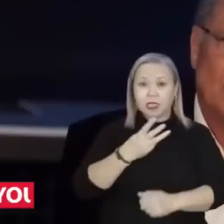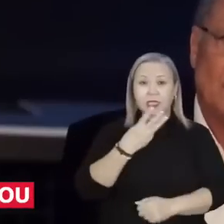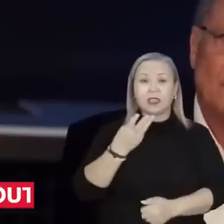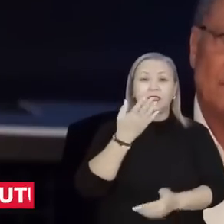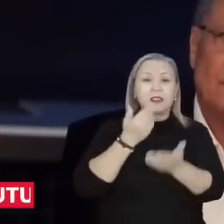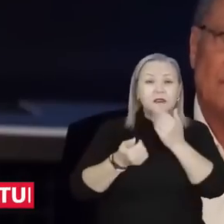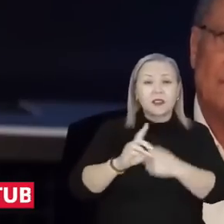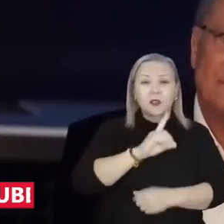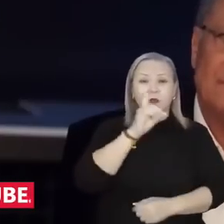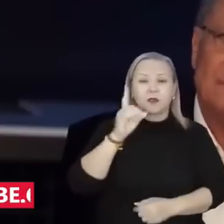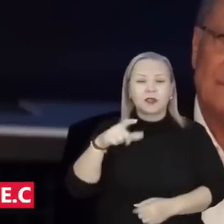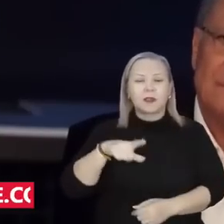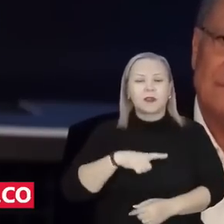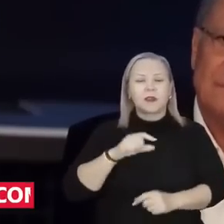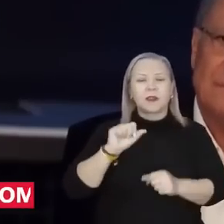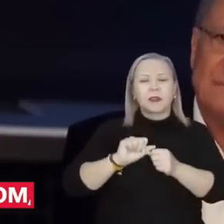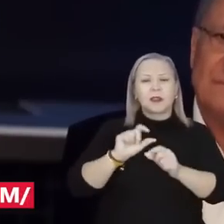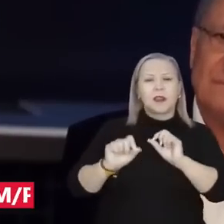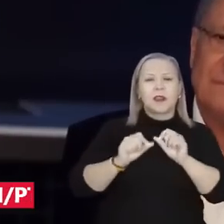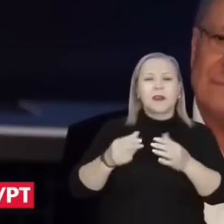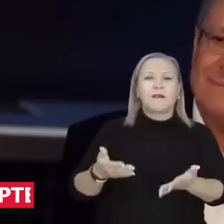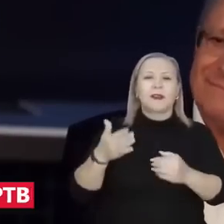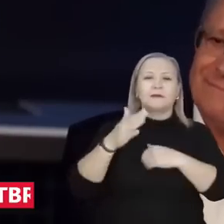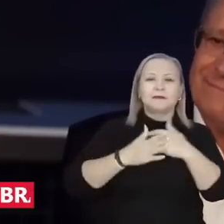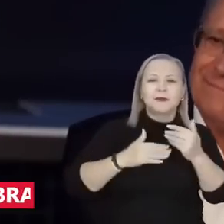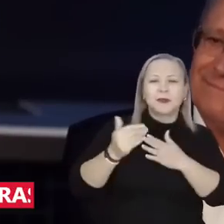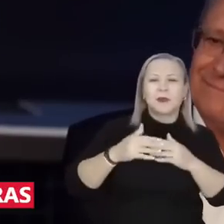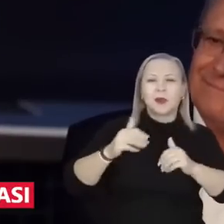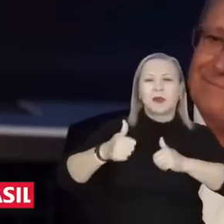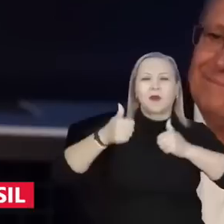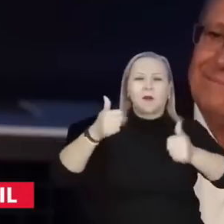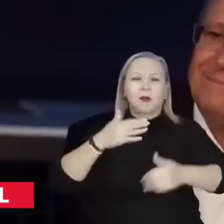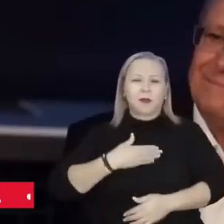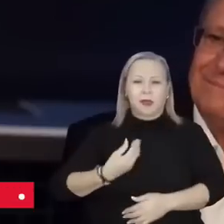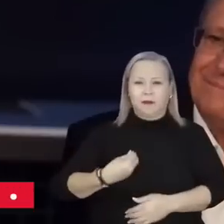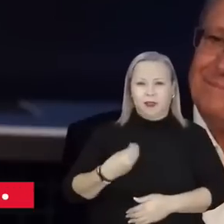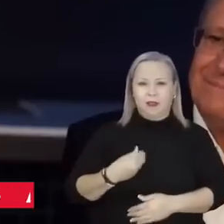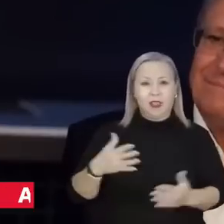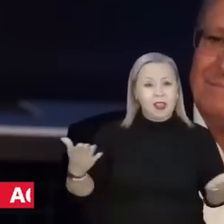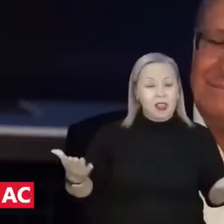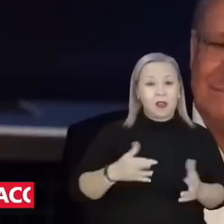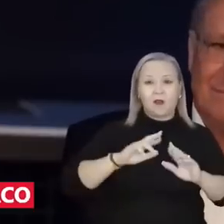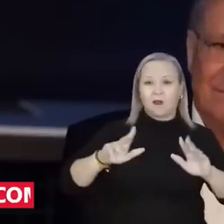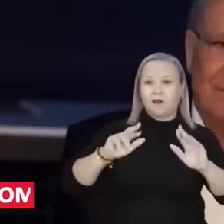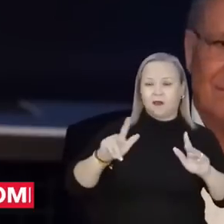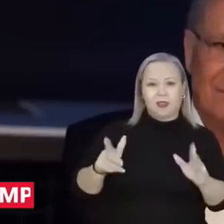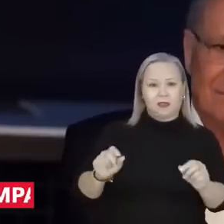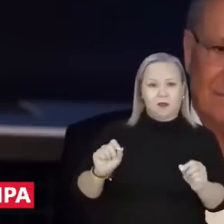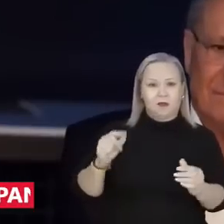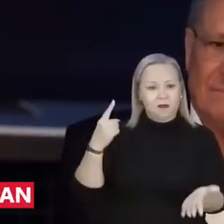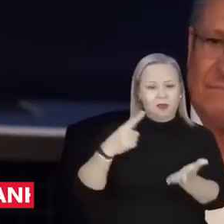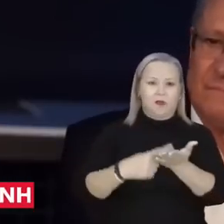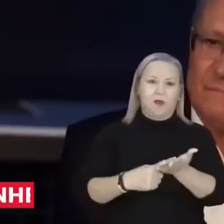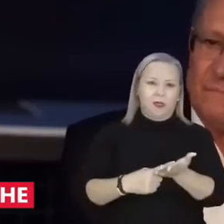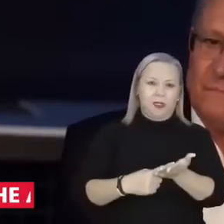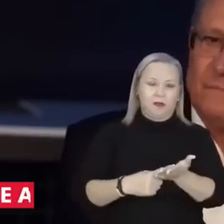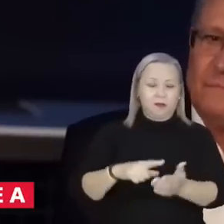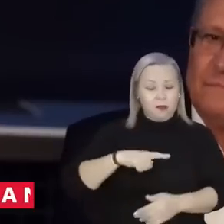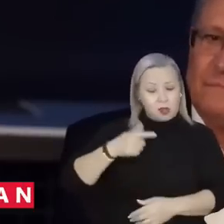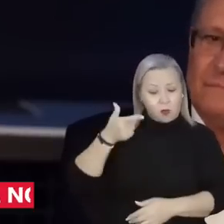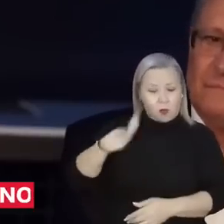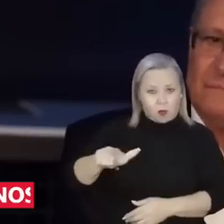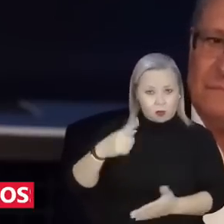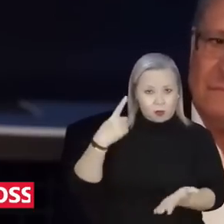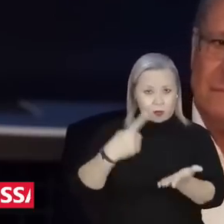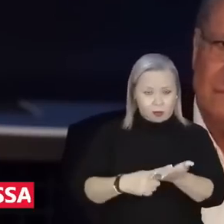teria feito a obra da minha vida, eu agora não tenho mais só a fome, eu tenho outros compromissos. E eu quero, no dia da minha